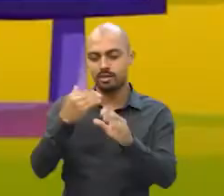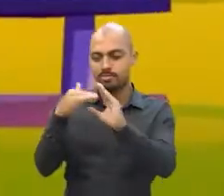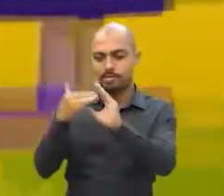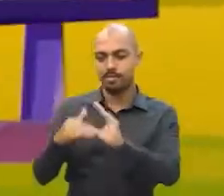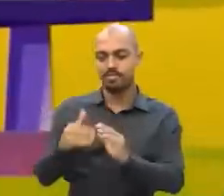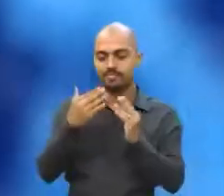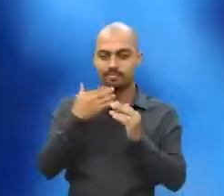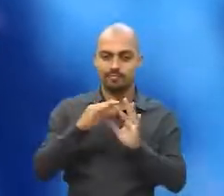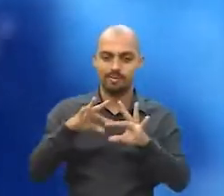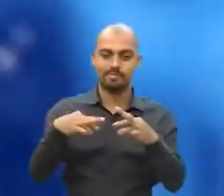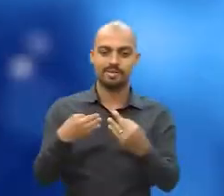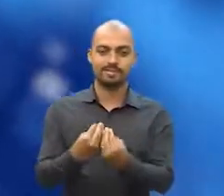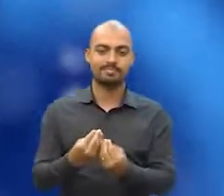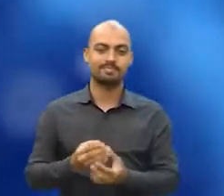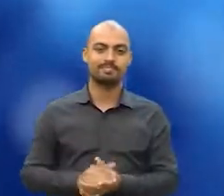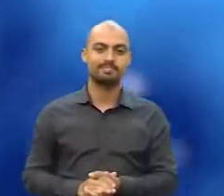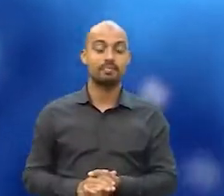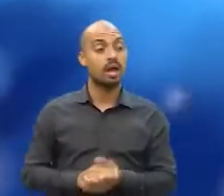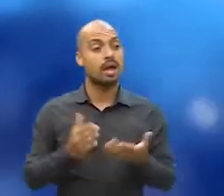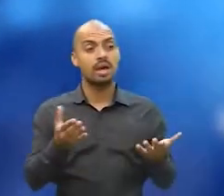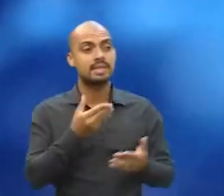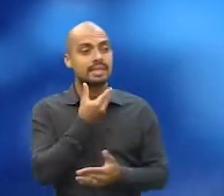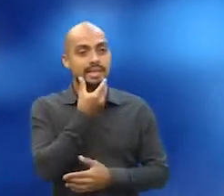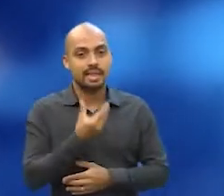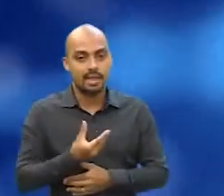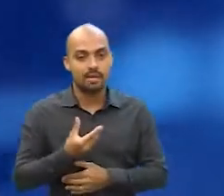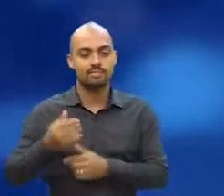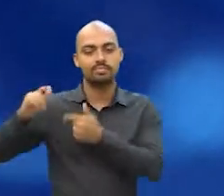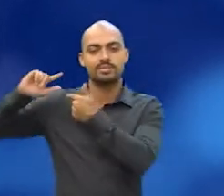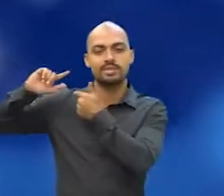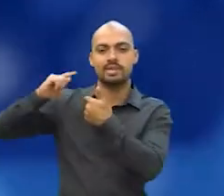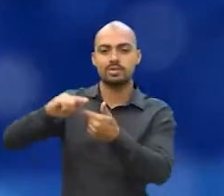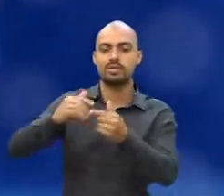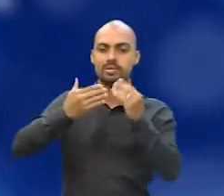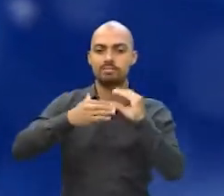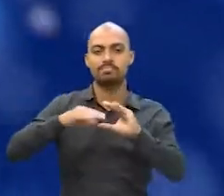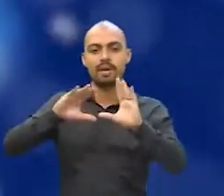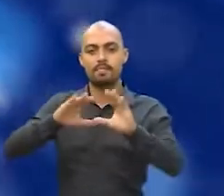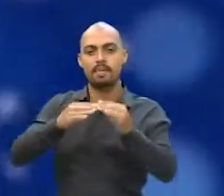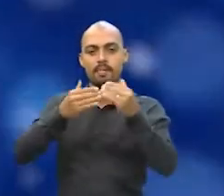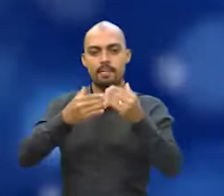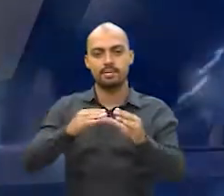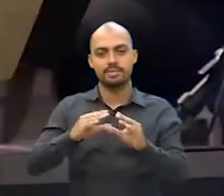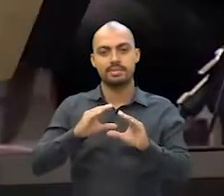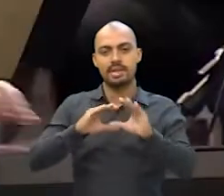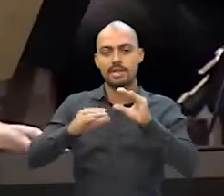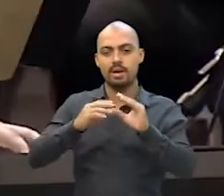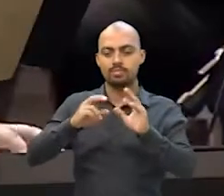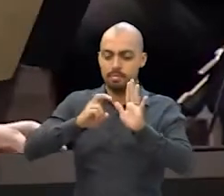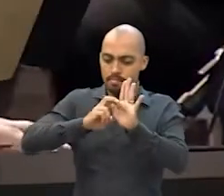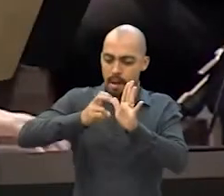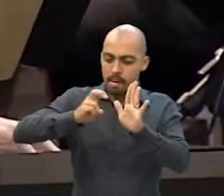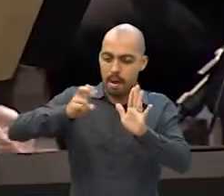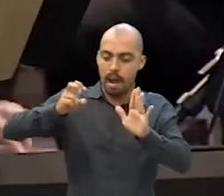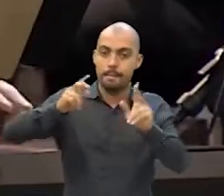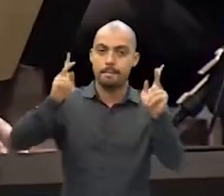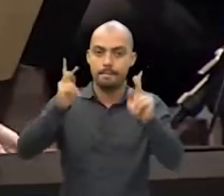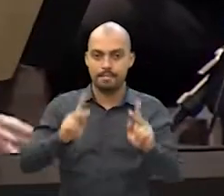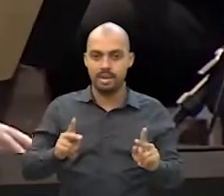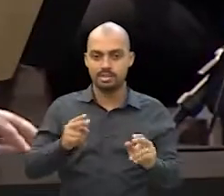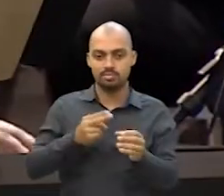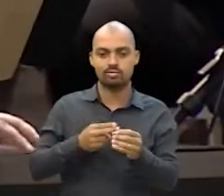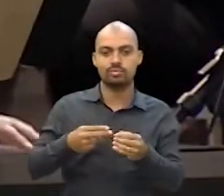hein? E por falar em Natal, a tradicional cantata natalina Natal, um grito de paz, da